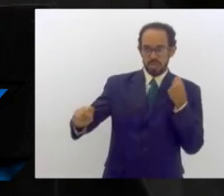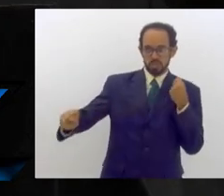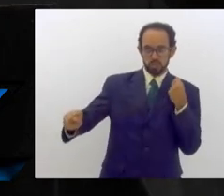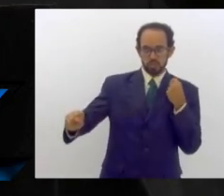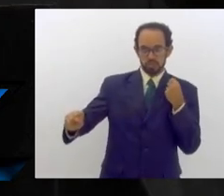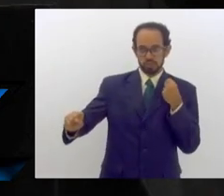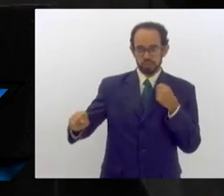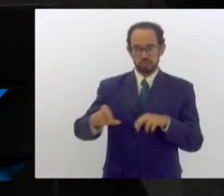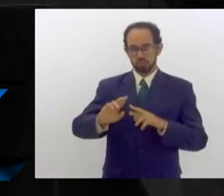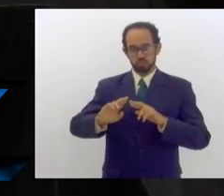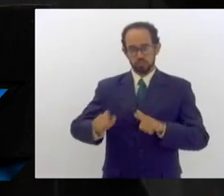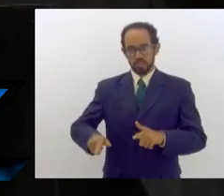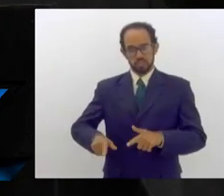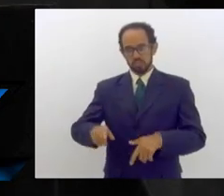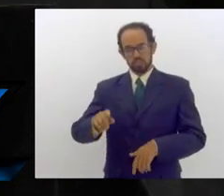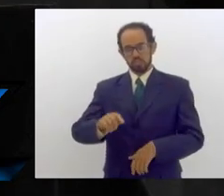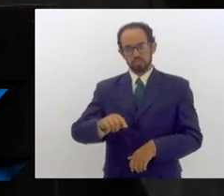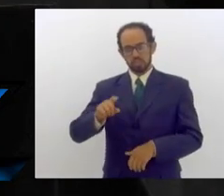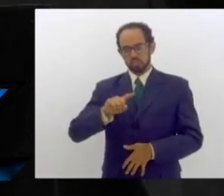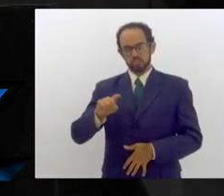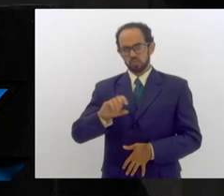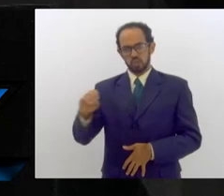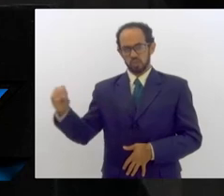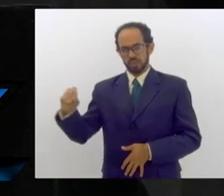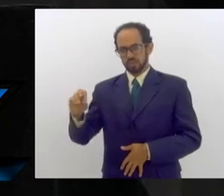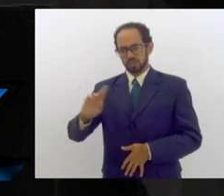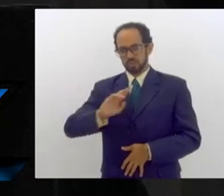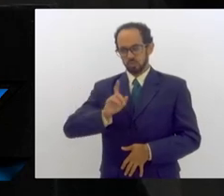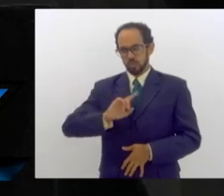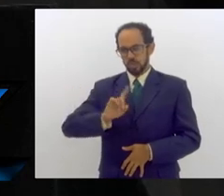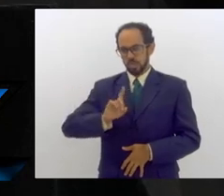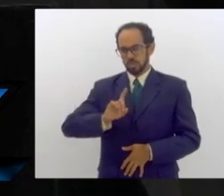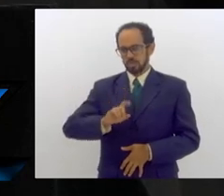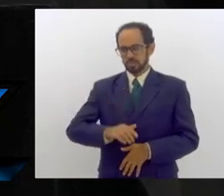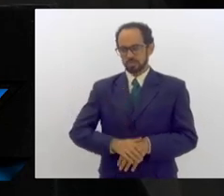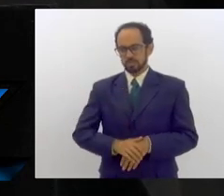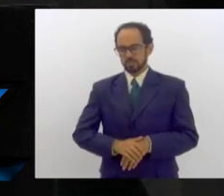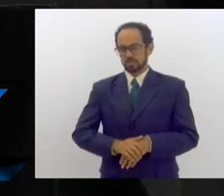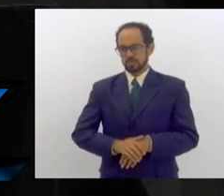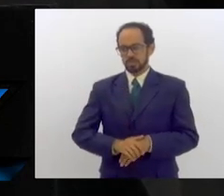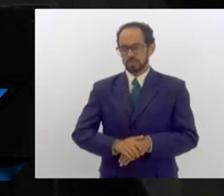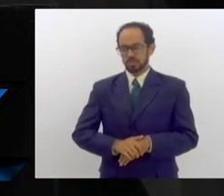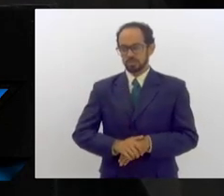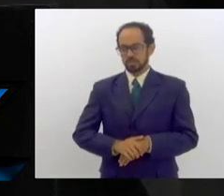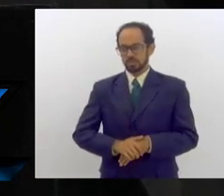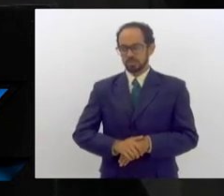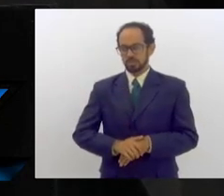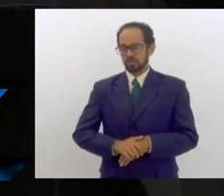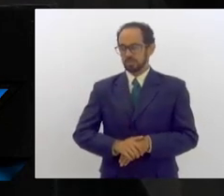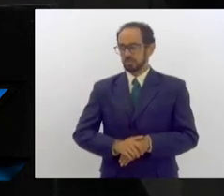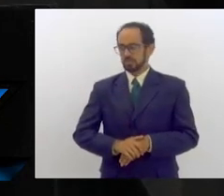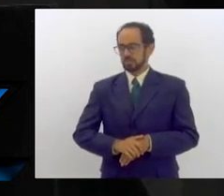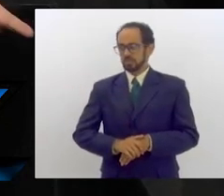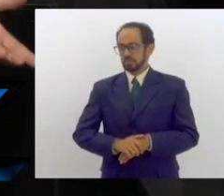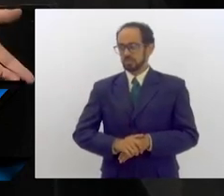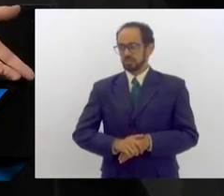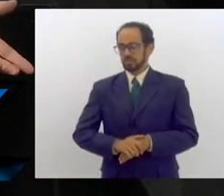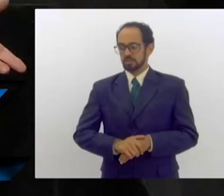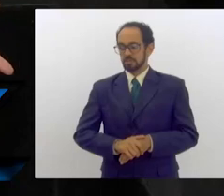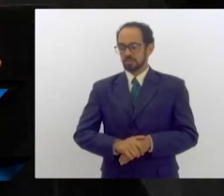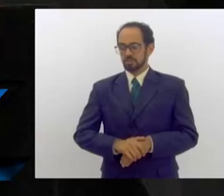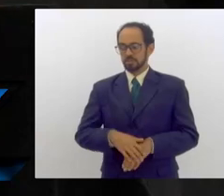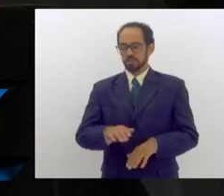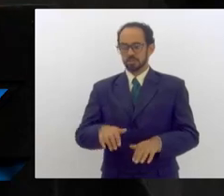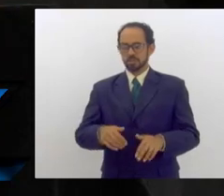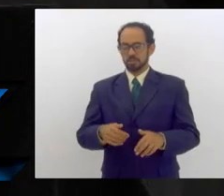não é diferente da Zona Oeste da cidade do Rio de Janeiro etc as imagens dos batalhões retirando os bloqueios das